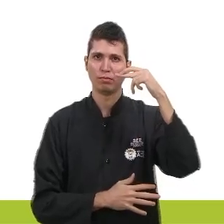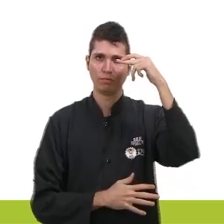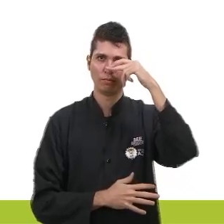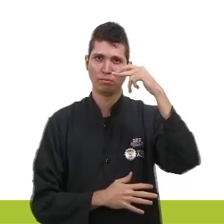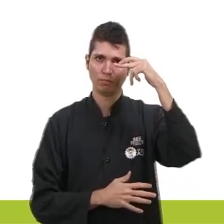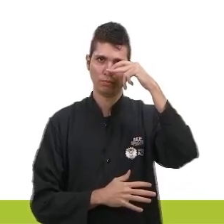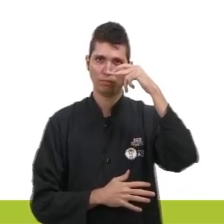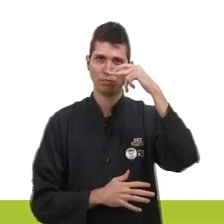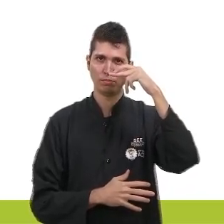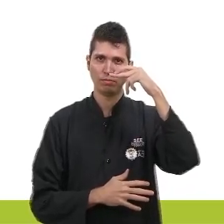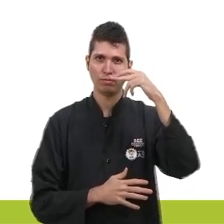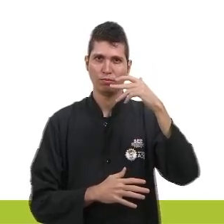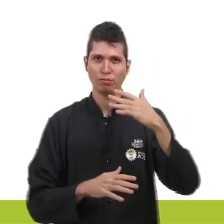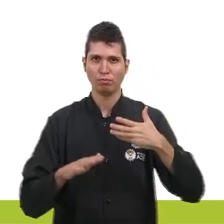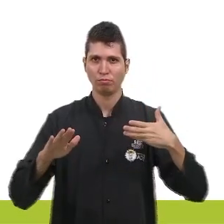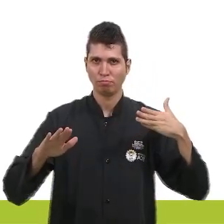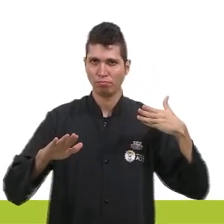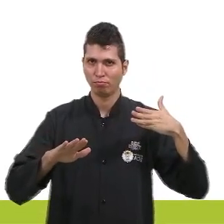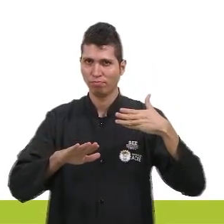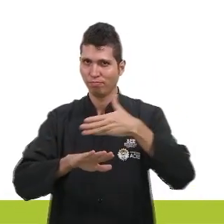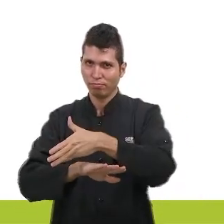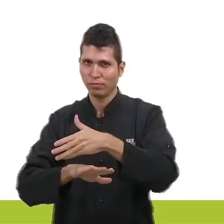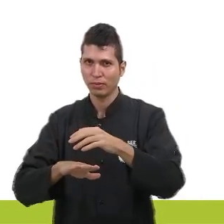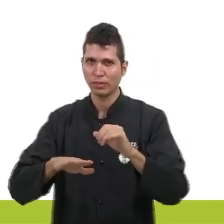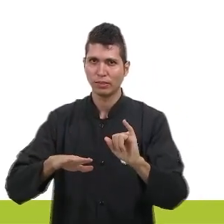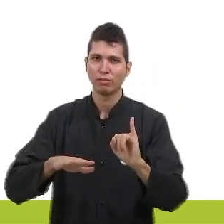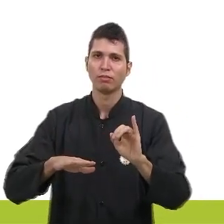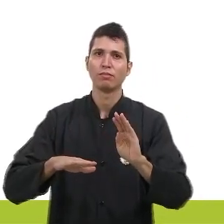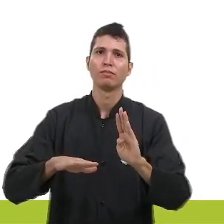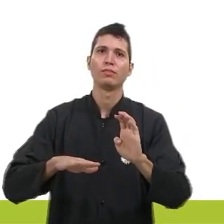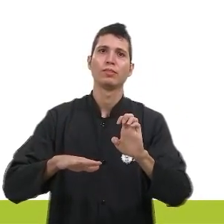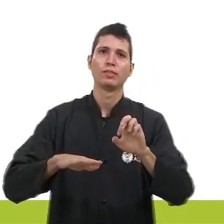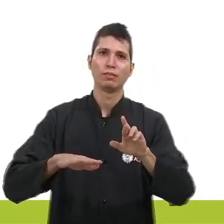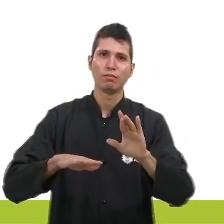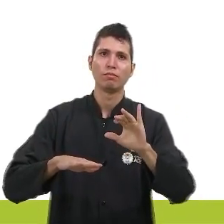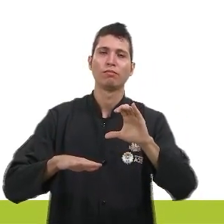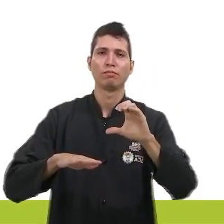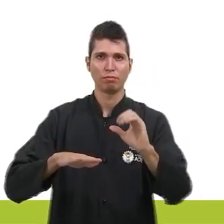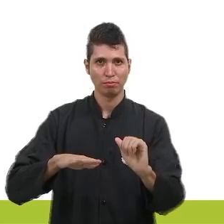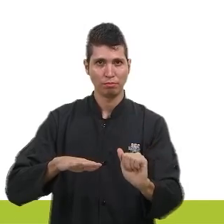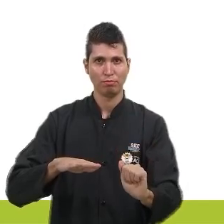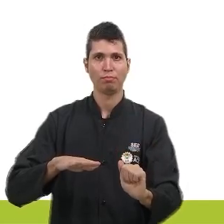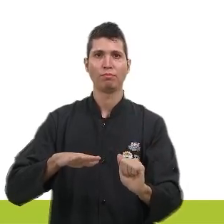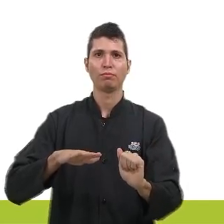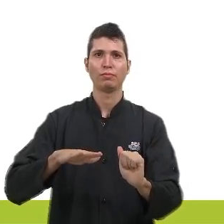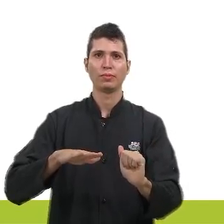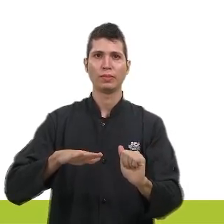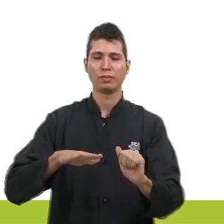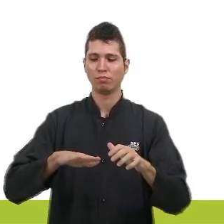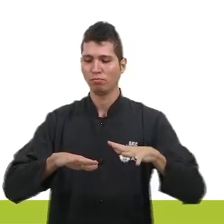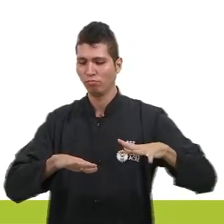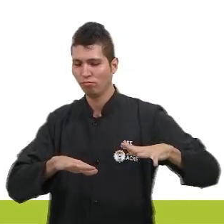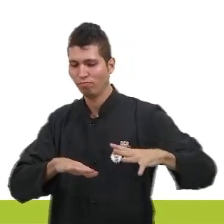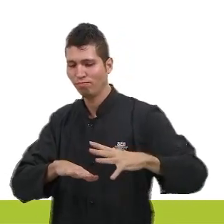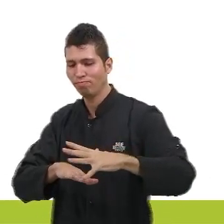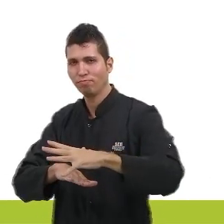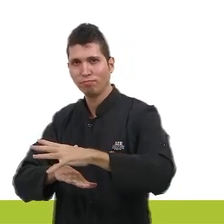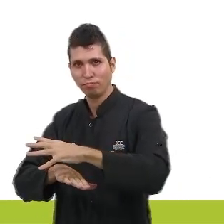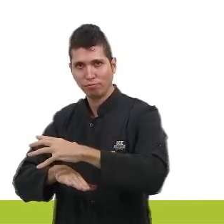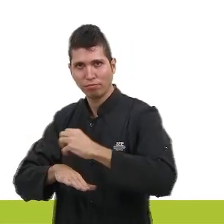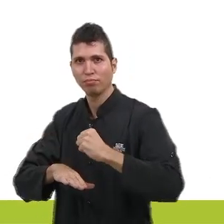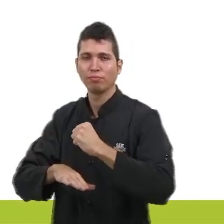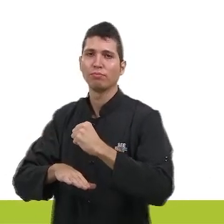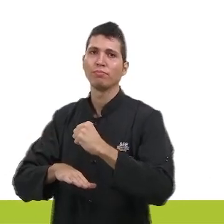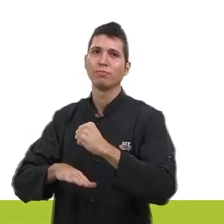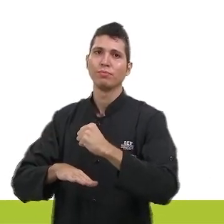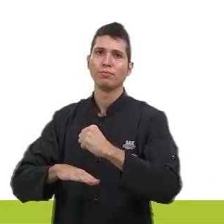que eles entraram na Península Ibérica já tomando aqui grande parte do território. Então, eles fizeram mais